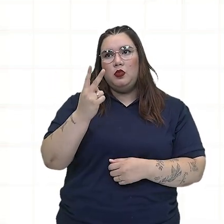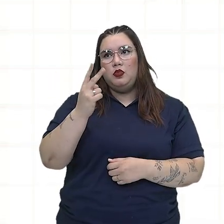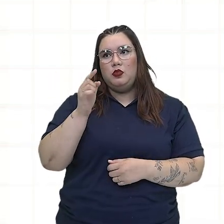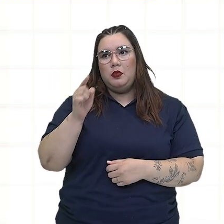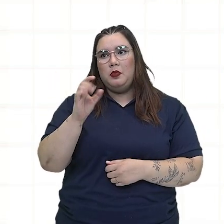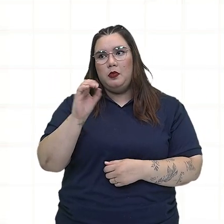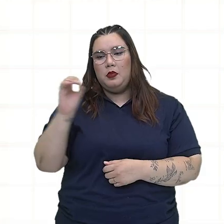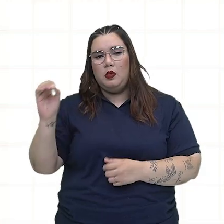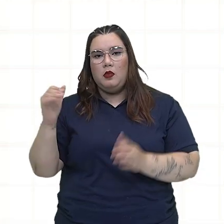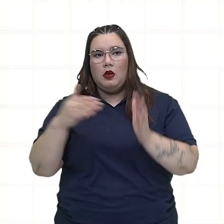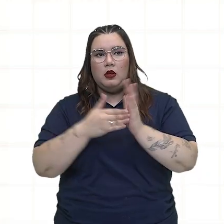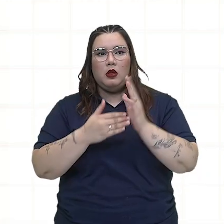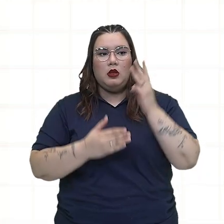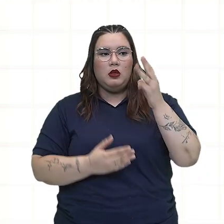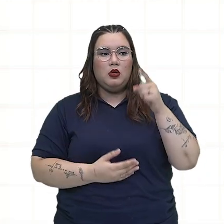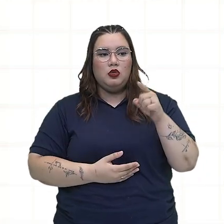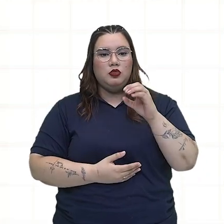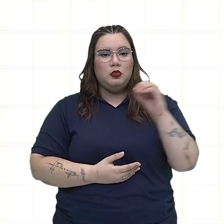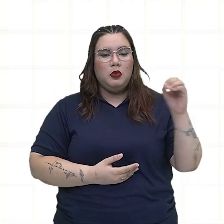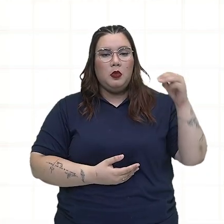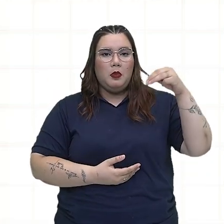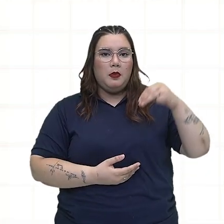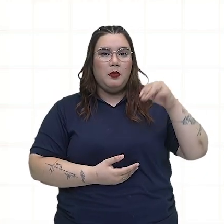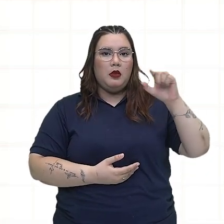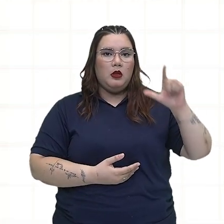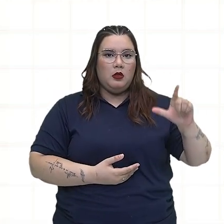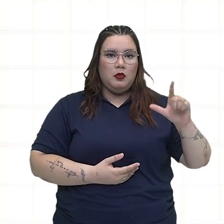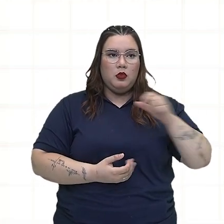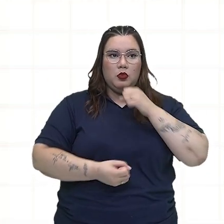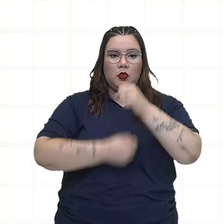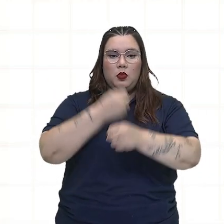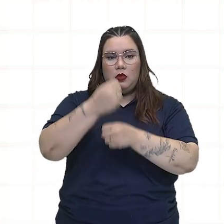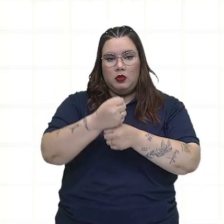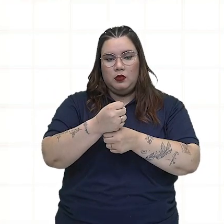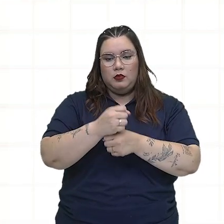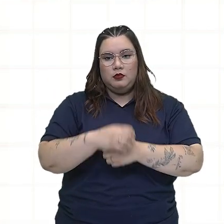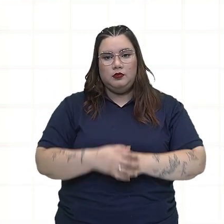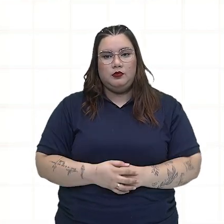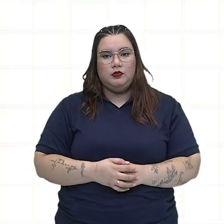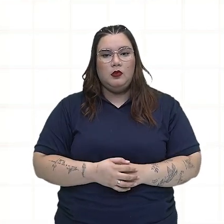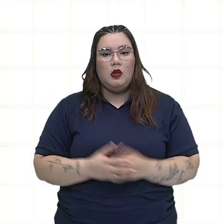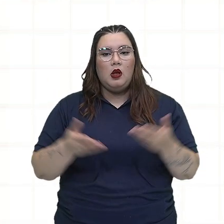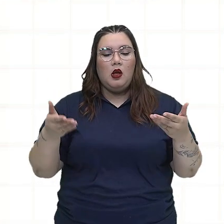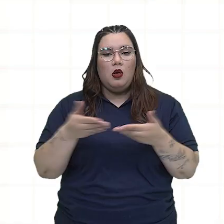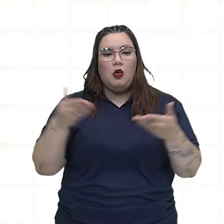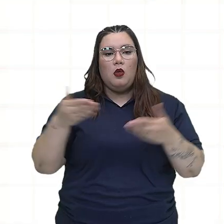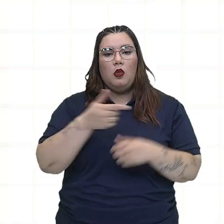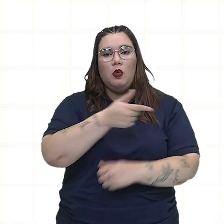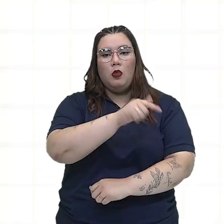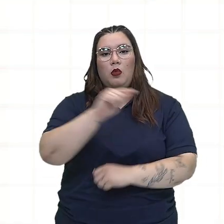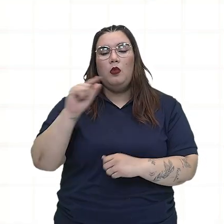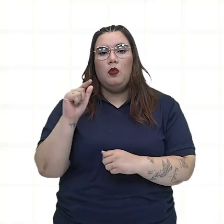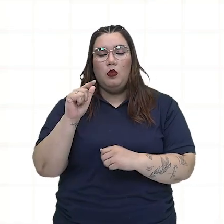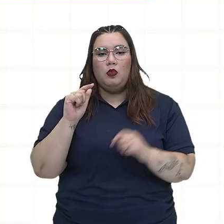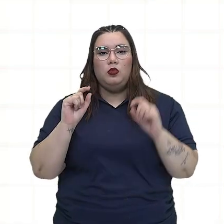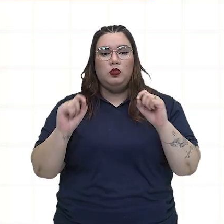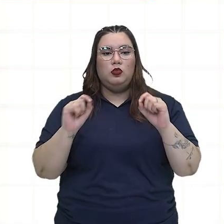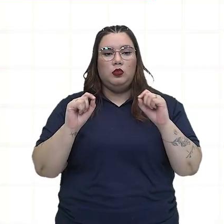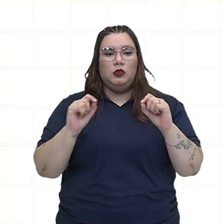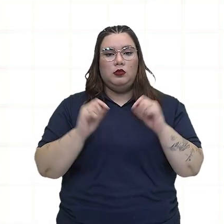de 2.000 a 3.000 milímetros anuais. A seguir, nós vamos